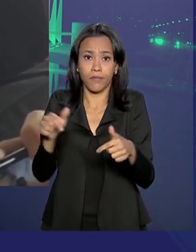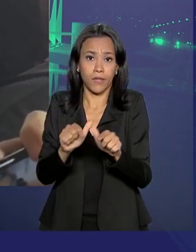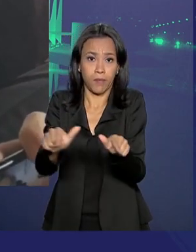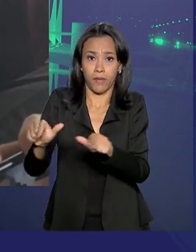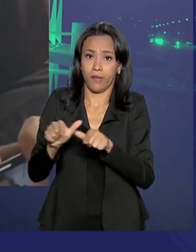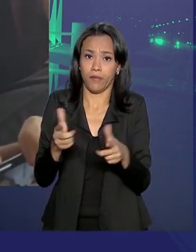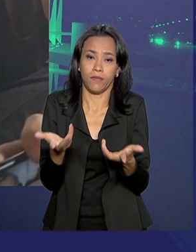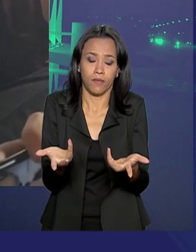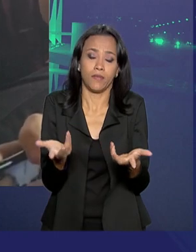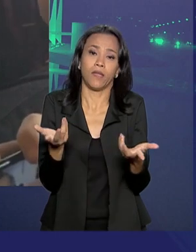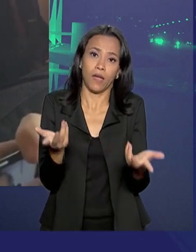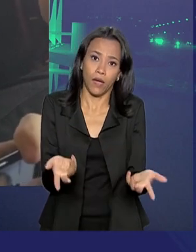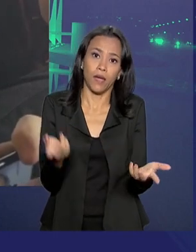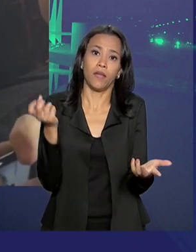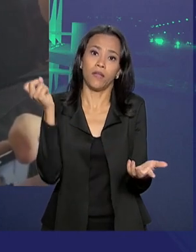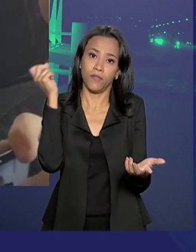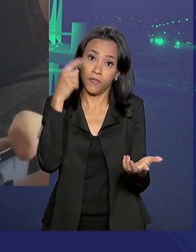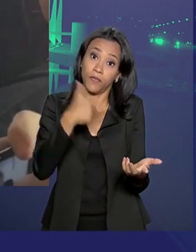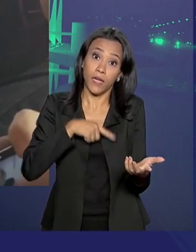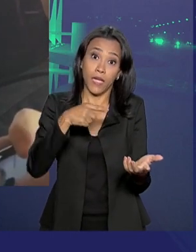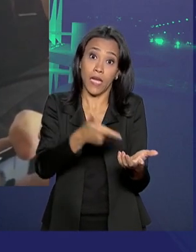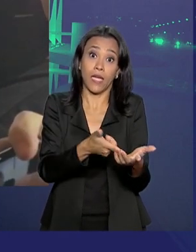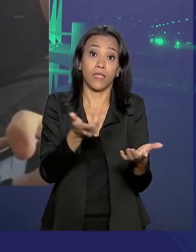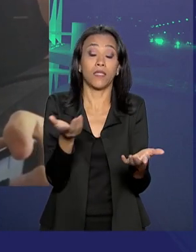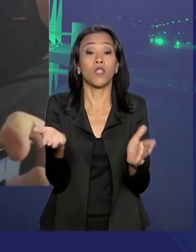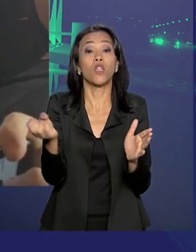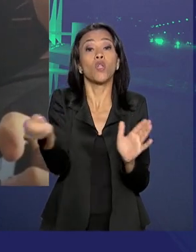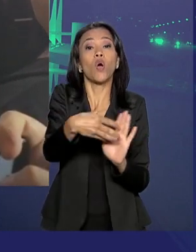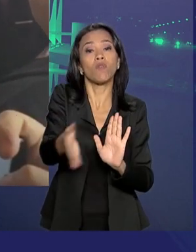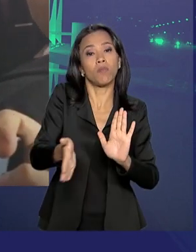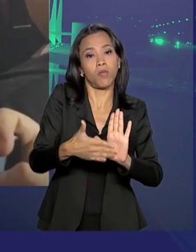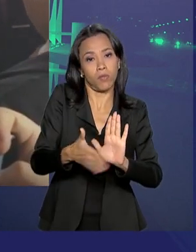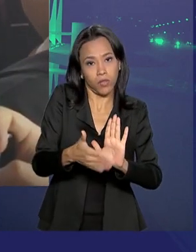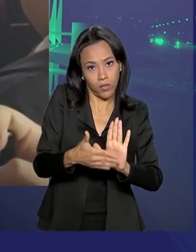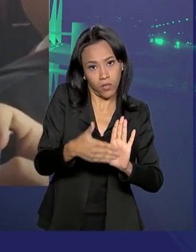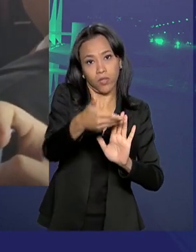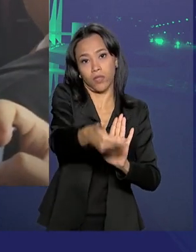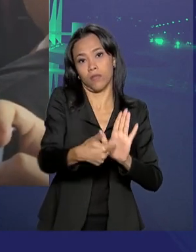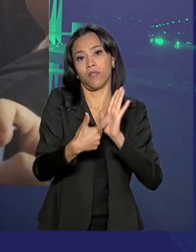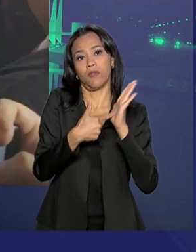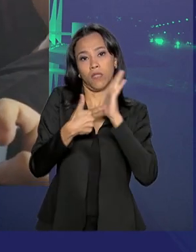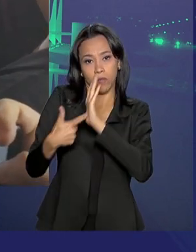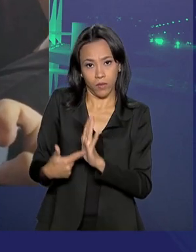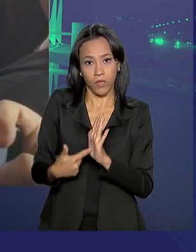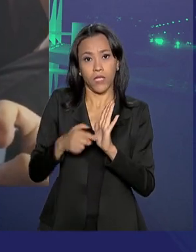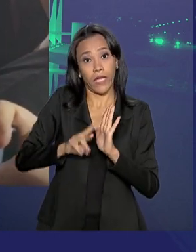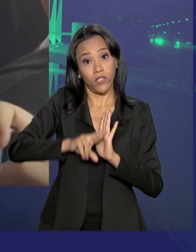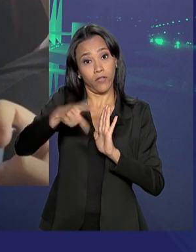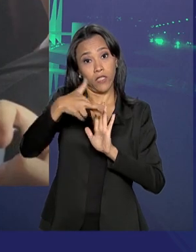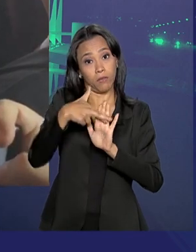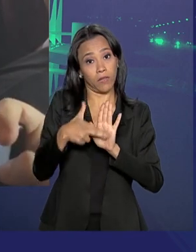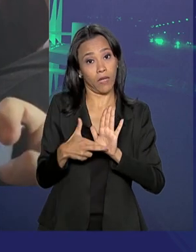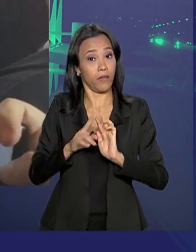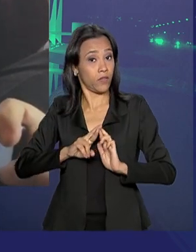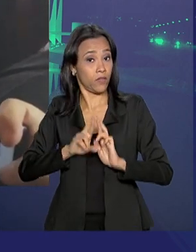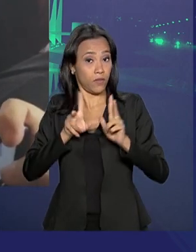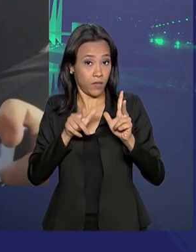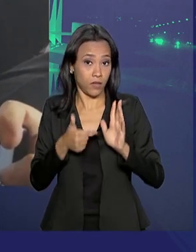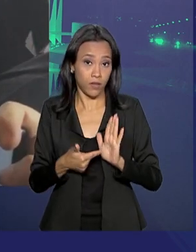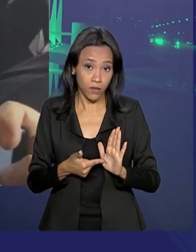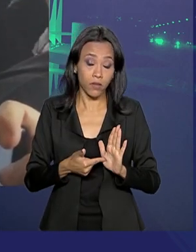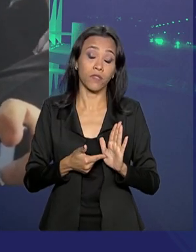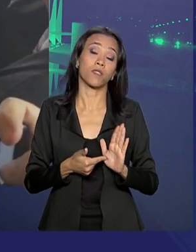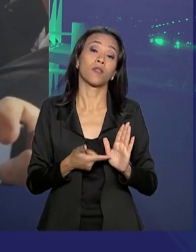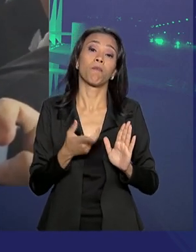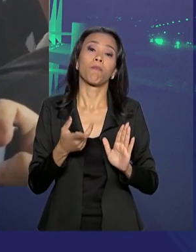a linha que tem em sua carteira pede à mãe o egito foi um adversário diferente na